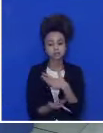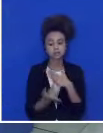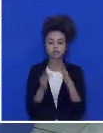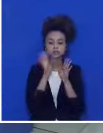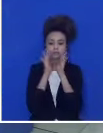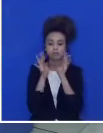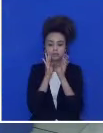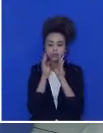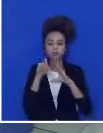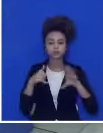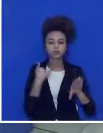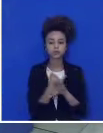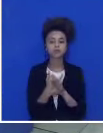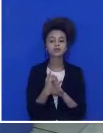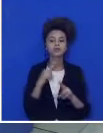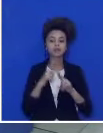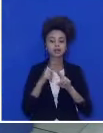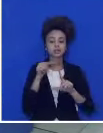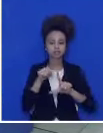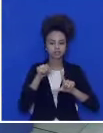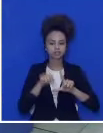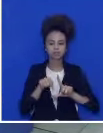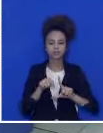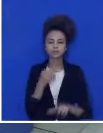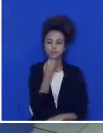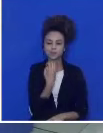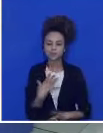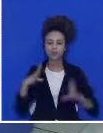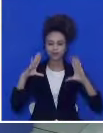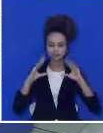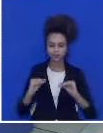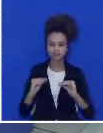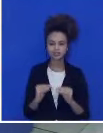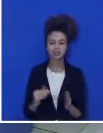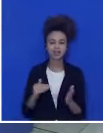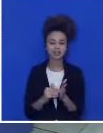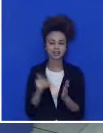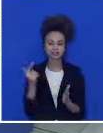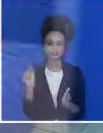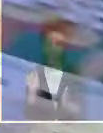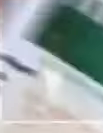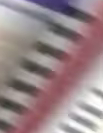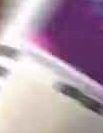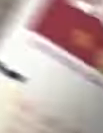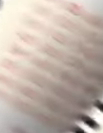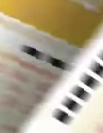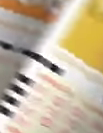Facebook e do YouTube da Caixa e da Rede TV. Uma ótima noite para você e até mais!